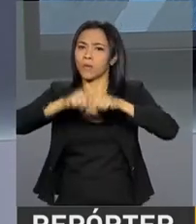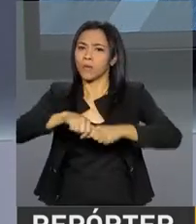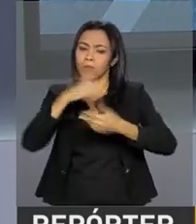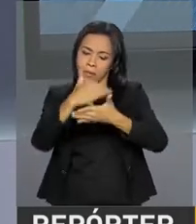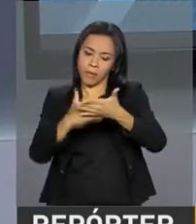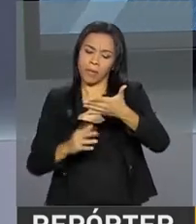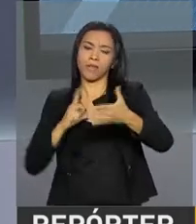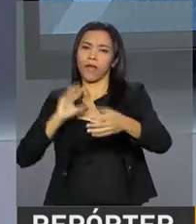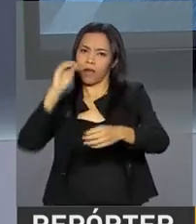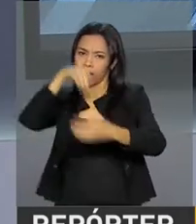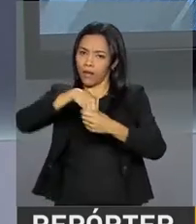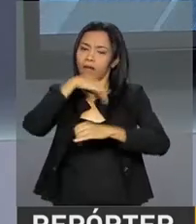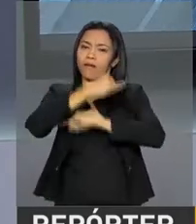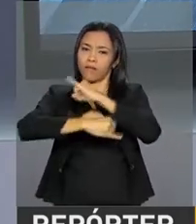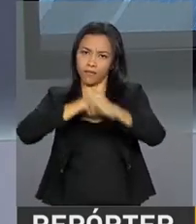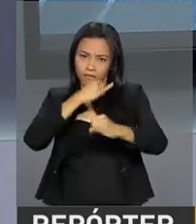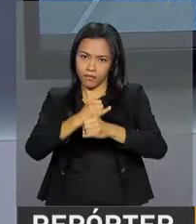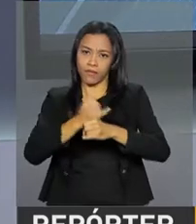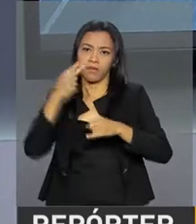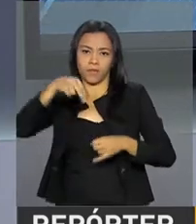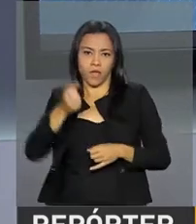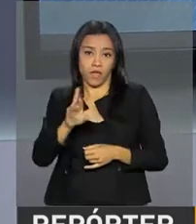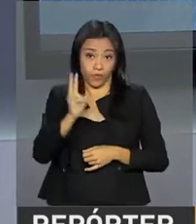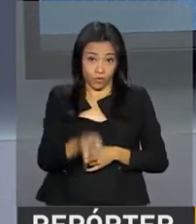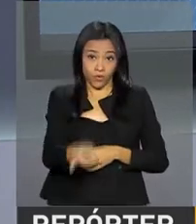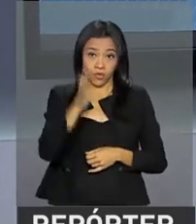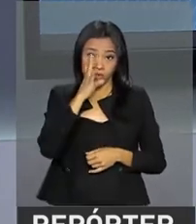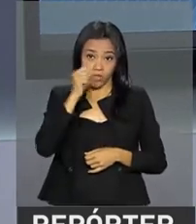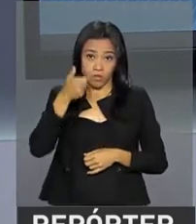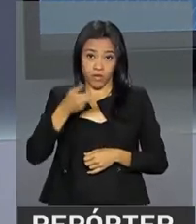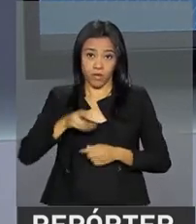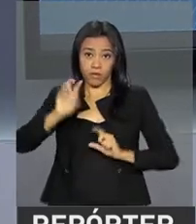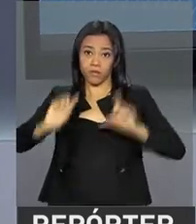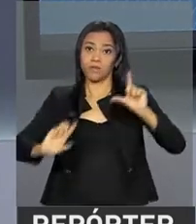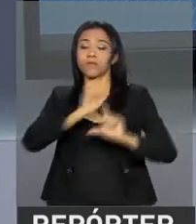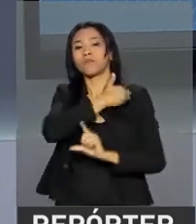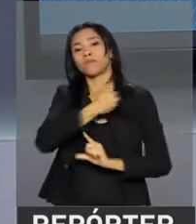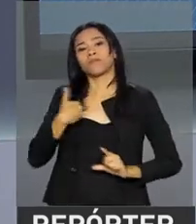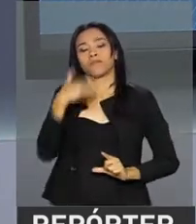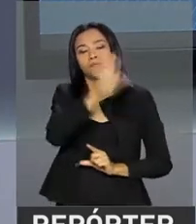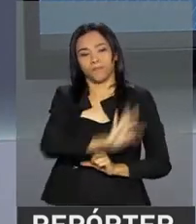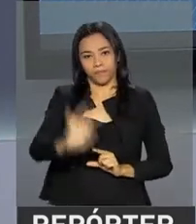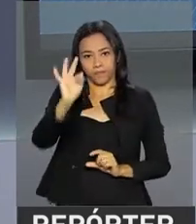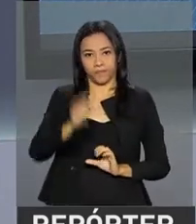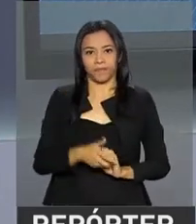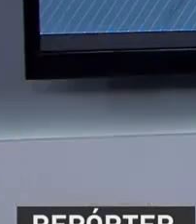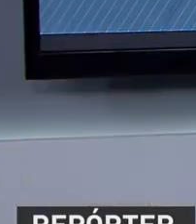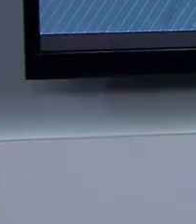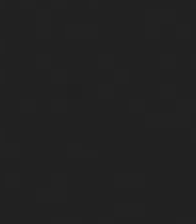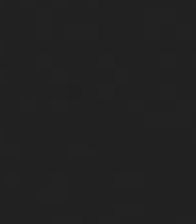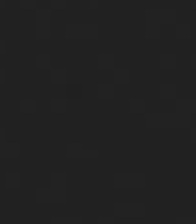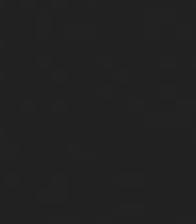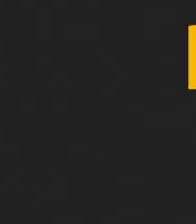também está na página da nbr continue com a gente aqui na nbr a tv do governo federal